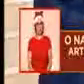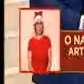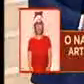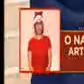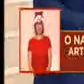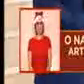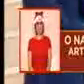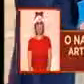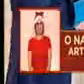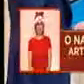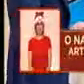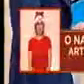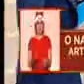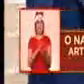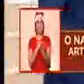isso.